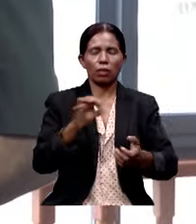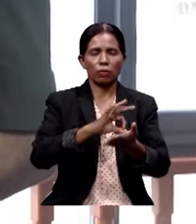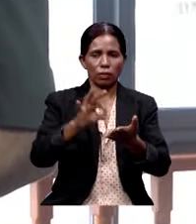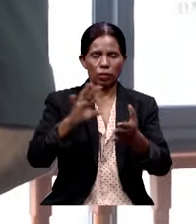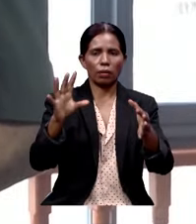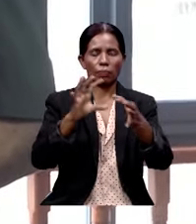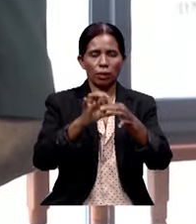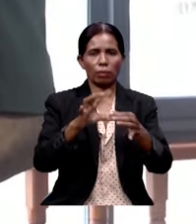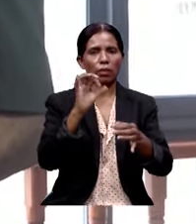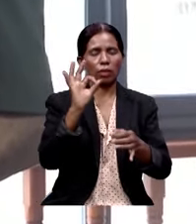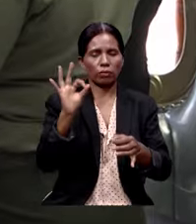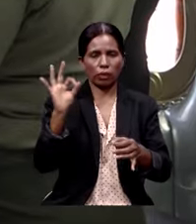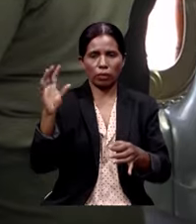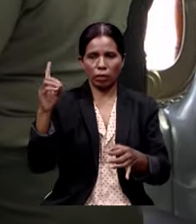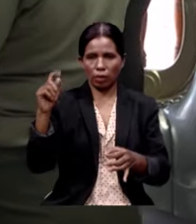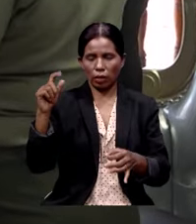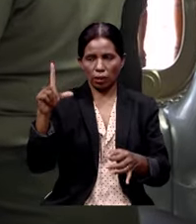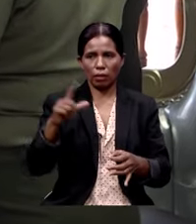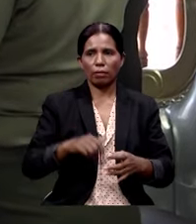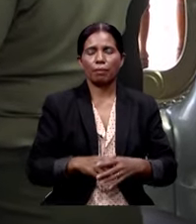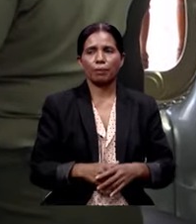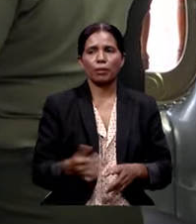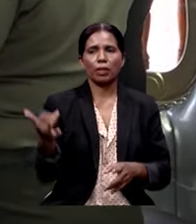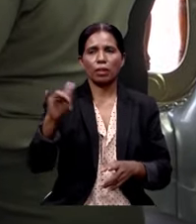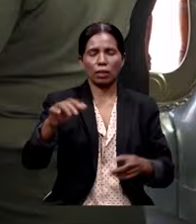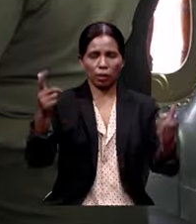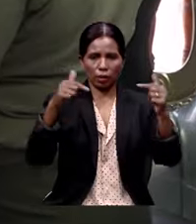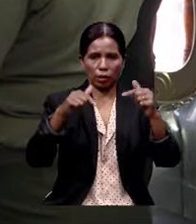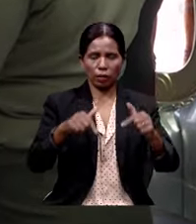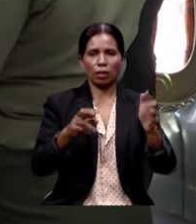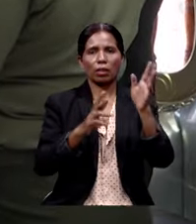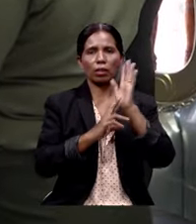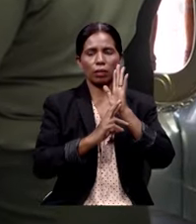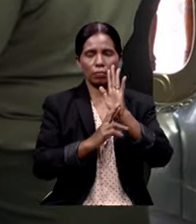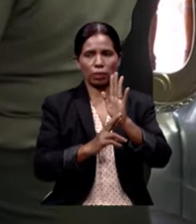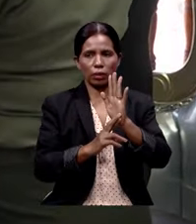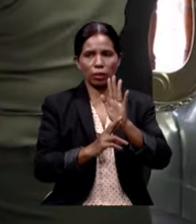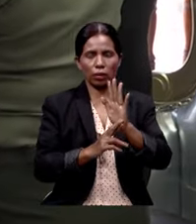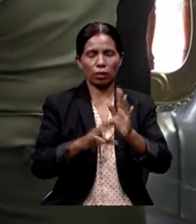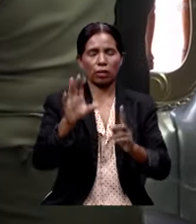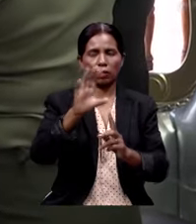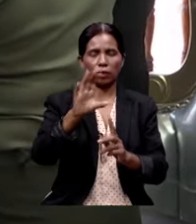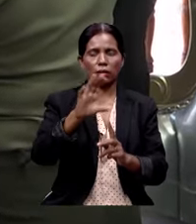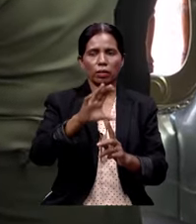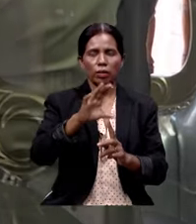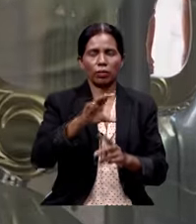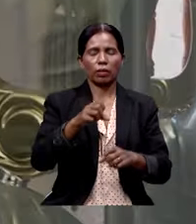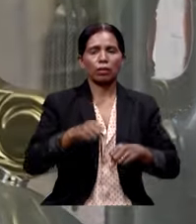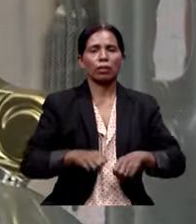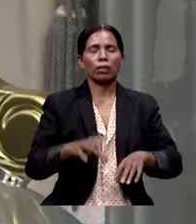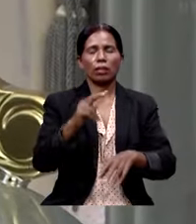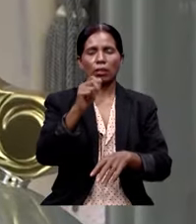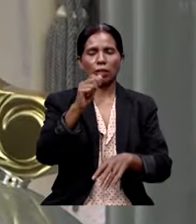membro FFDTL. Se era mais, nem me representa nem a comandante naval, base nem a comandante